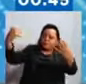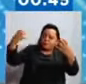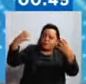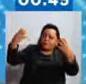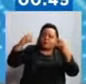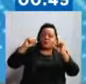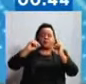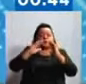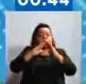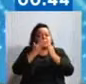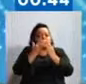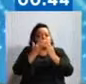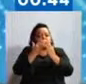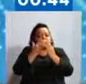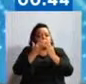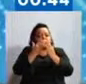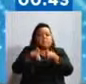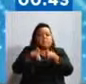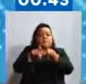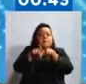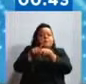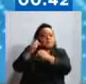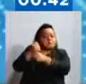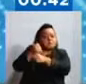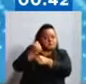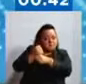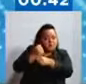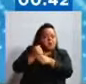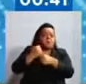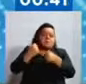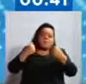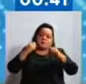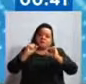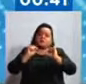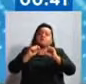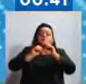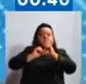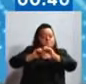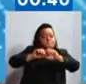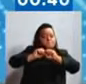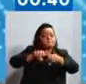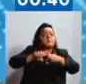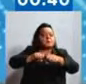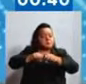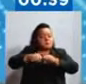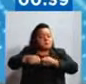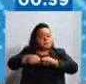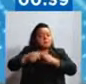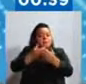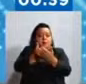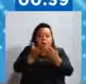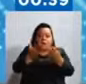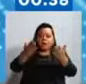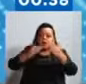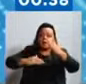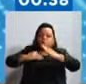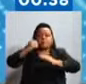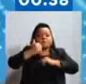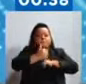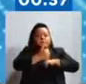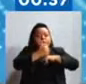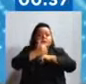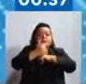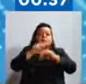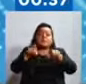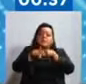as reformas necessárias, a citação ainda mais dos nossos profissionais na área da educação, as creches que hoje estão